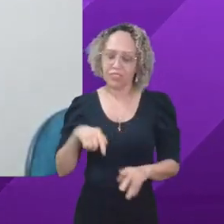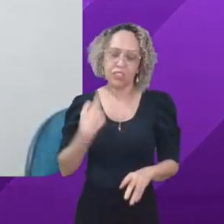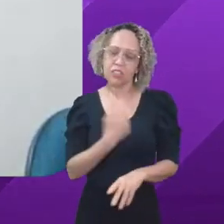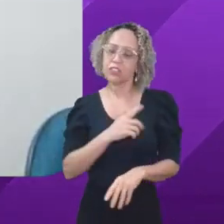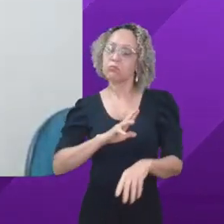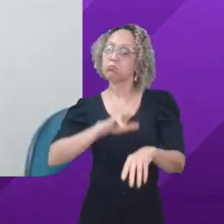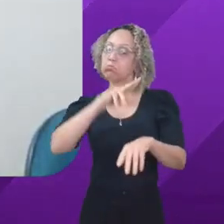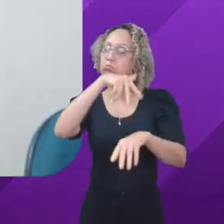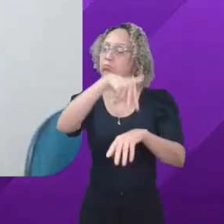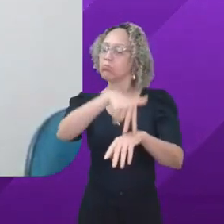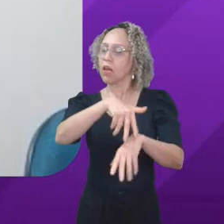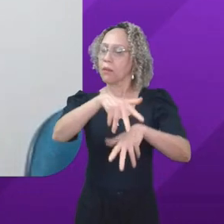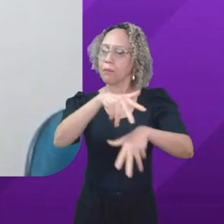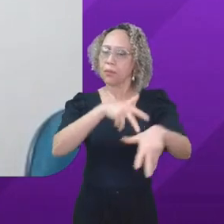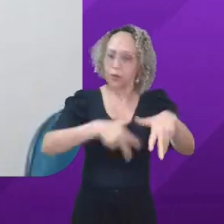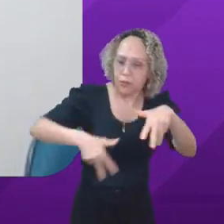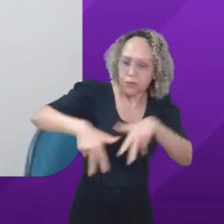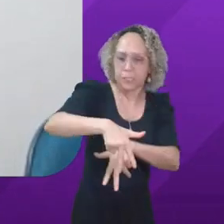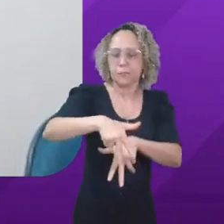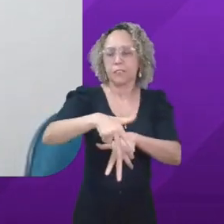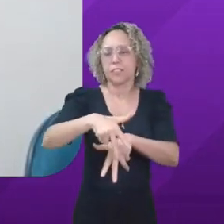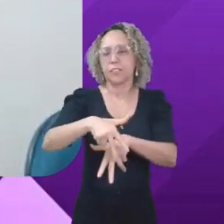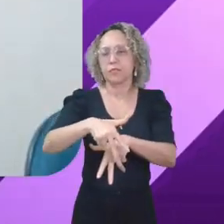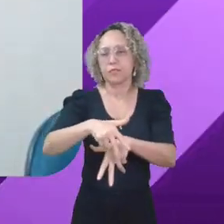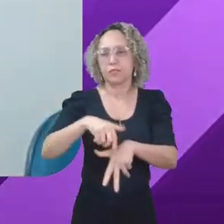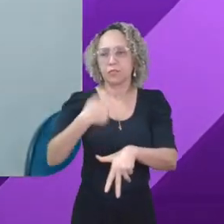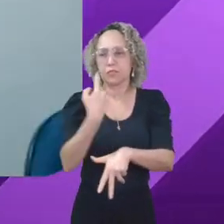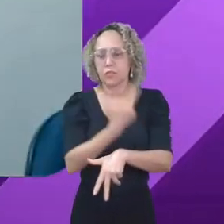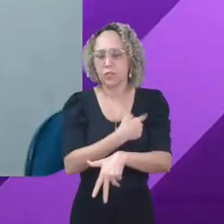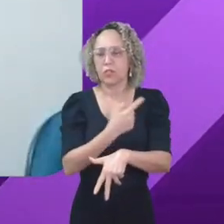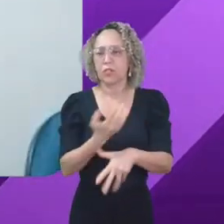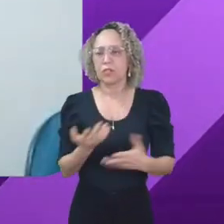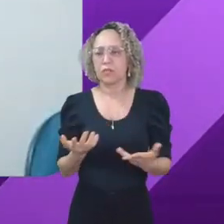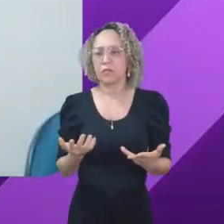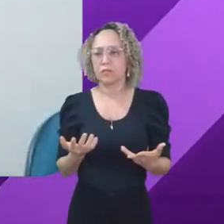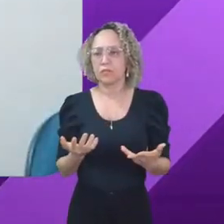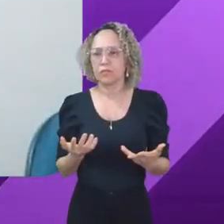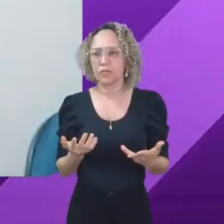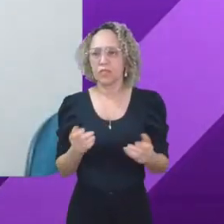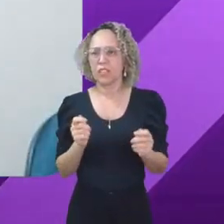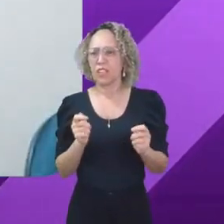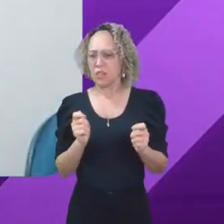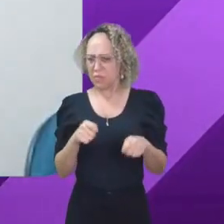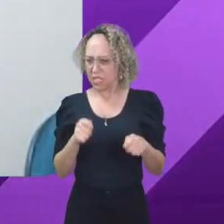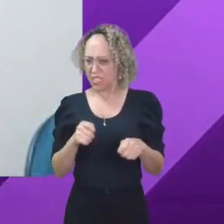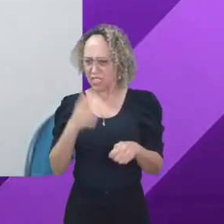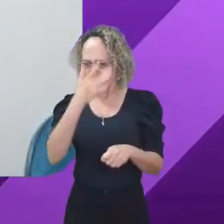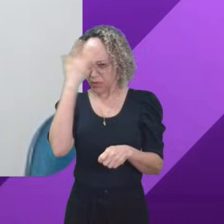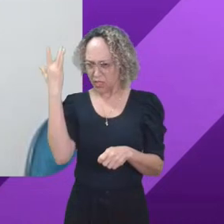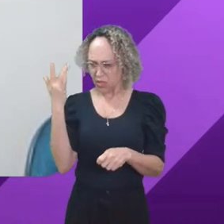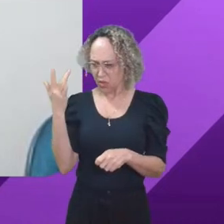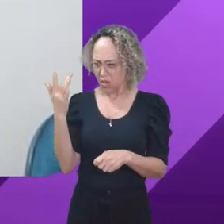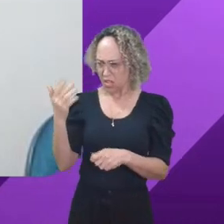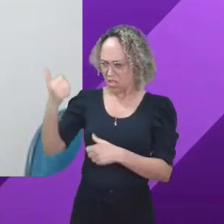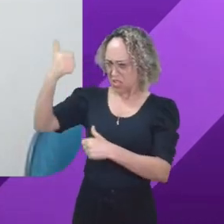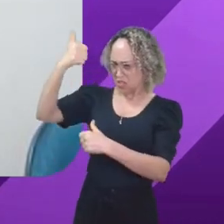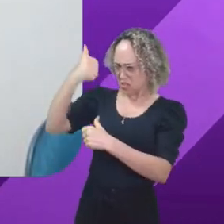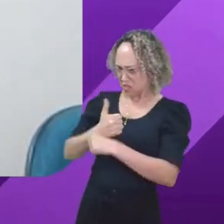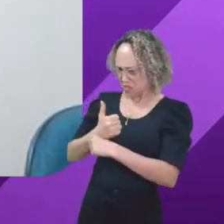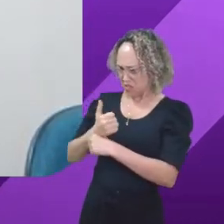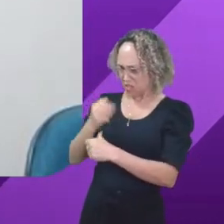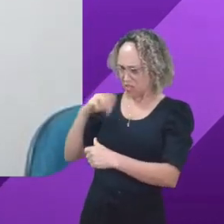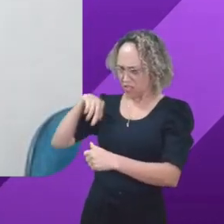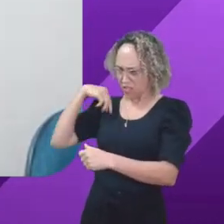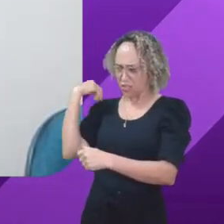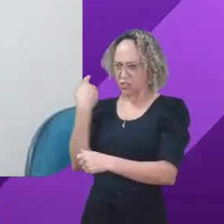gente é bem representado, né, a gente não precisa mais de alguém que escreva a nossa história. Nós somos